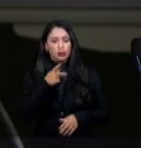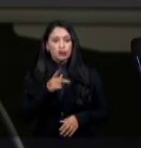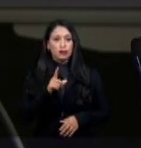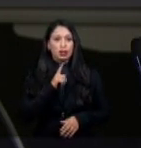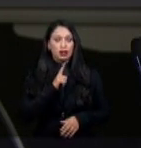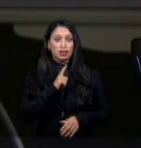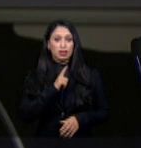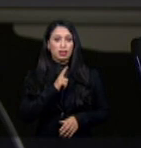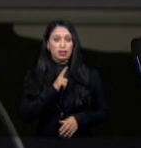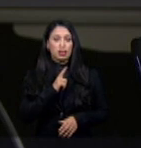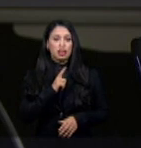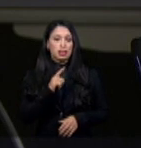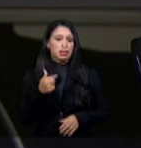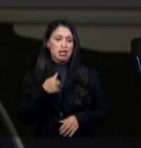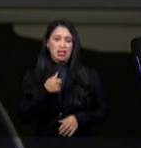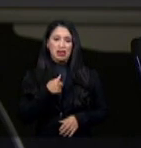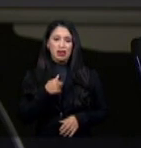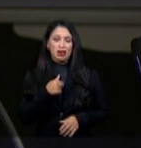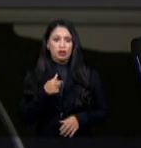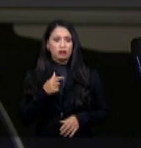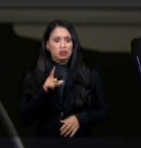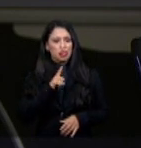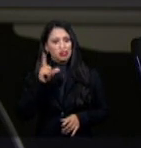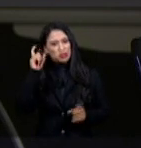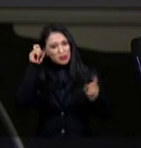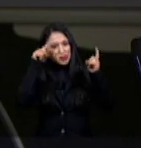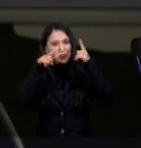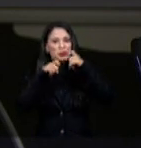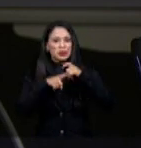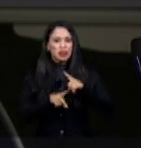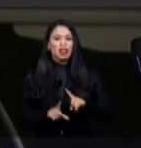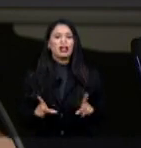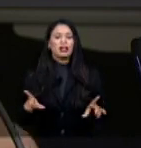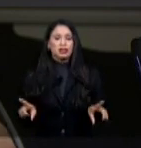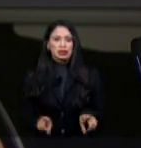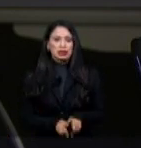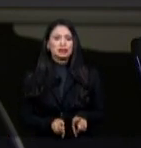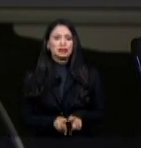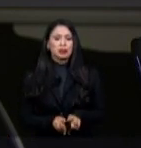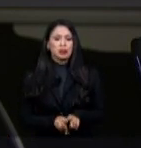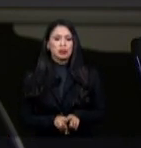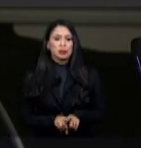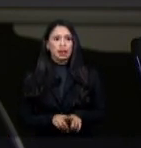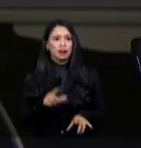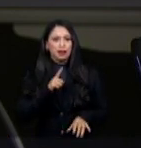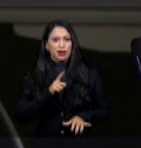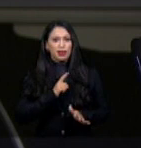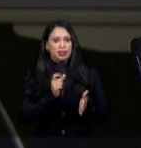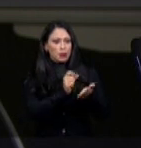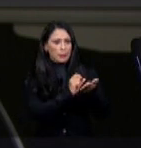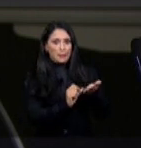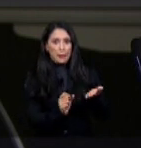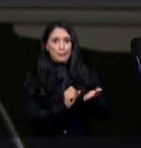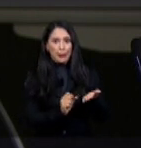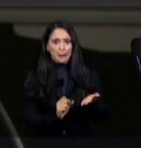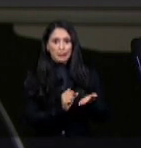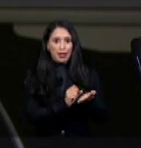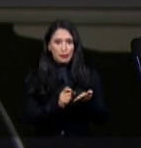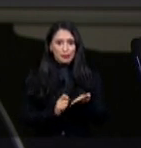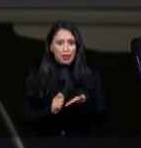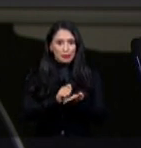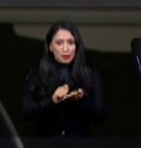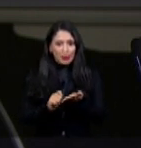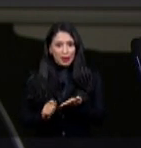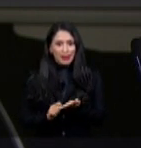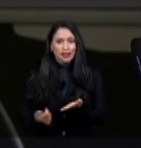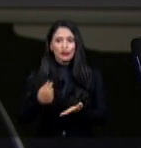caótica viu Luiza tô aqui com o anotações e rabiscos em razão de tudo